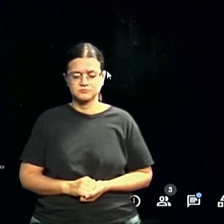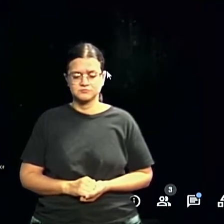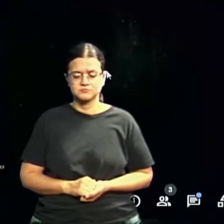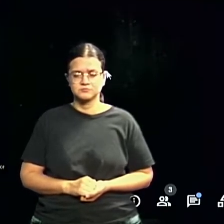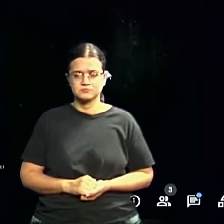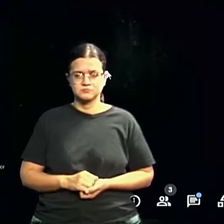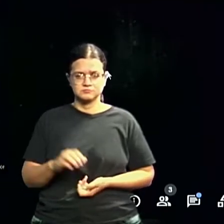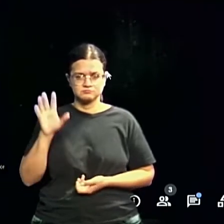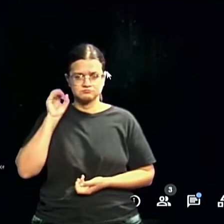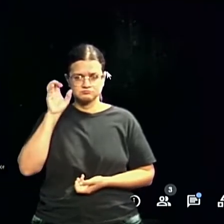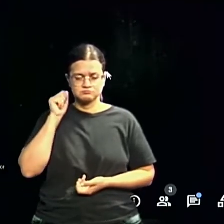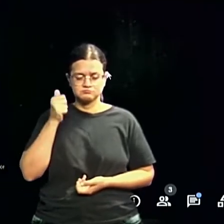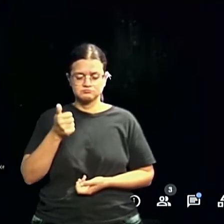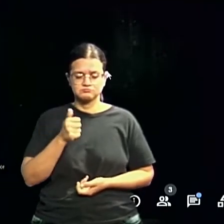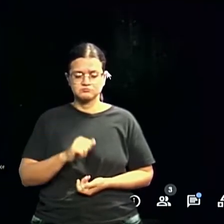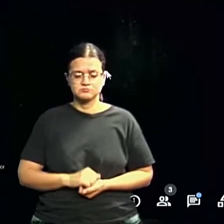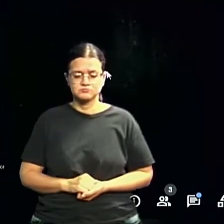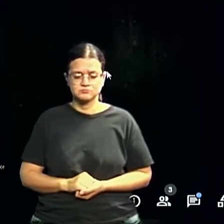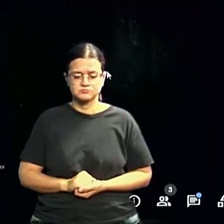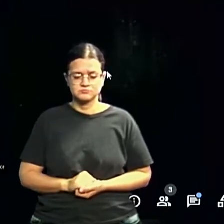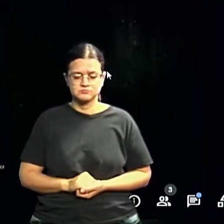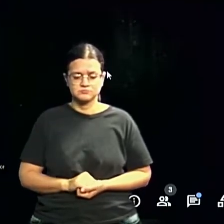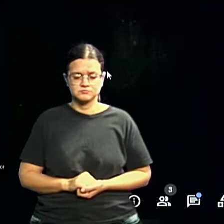Está estando?